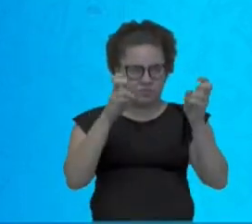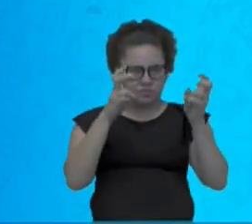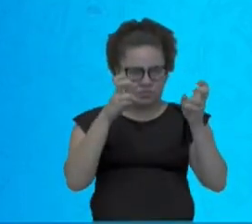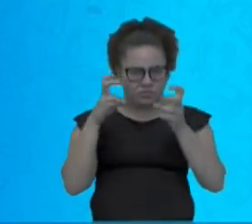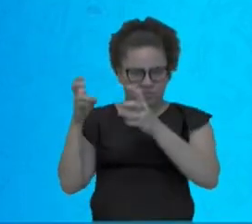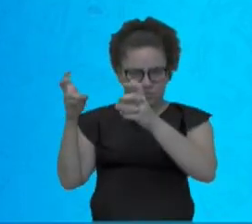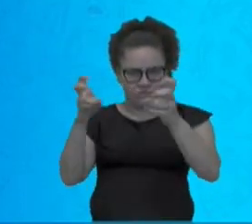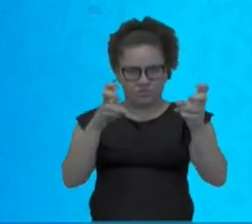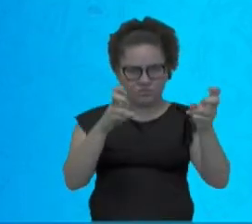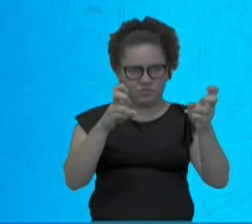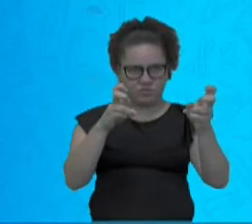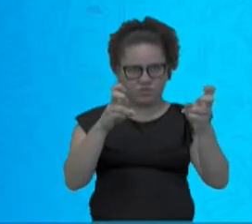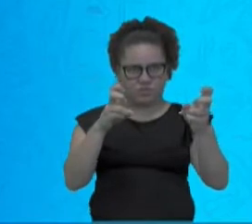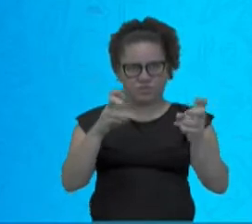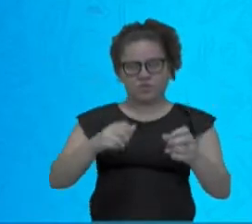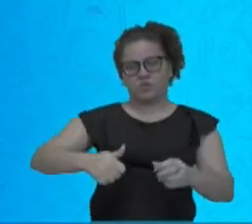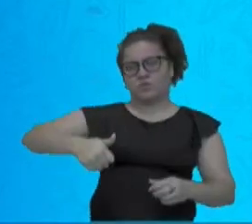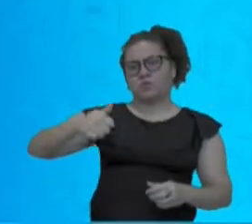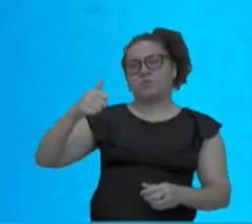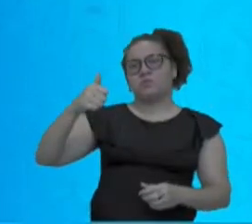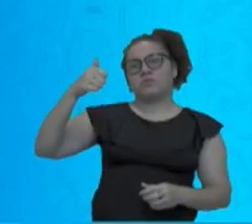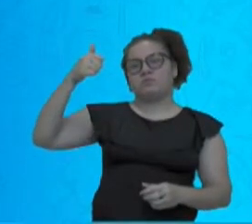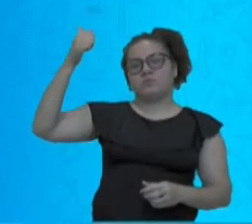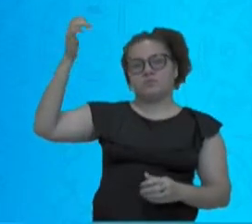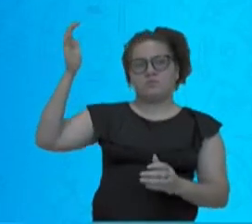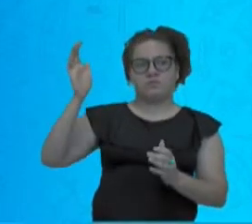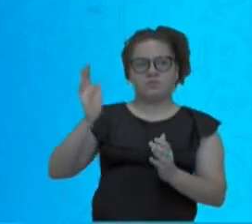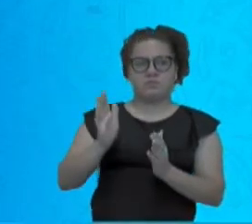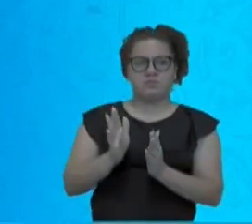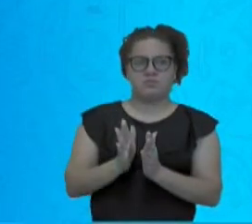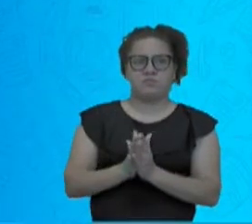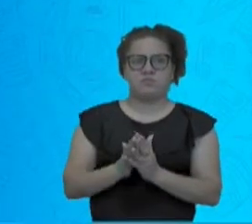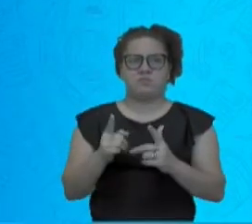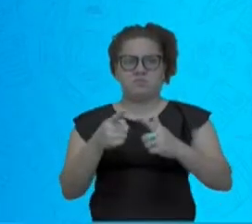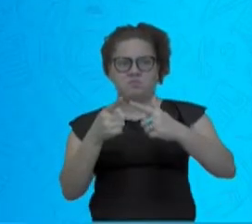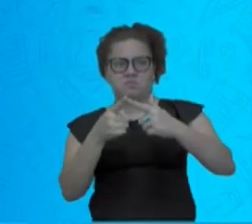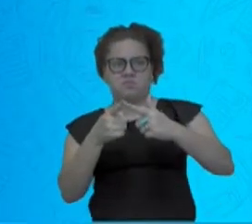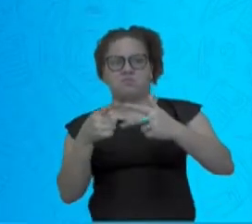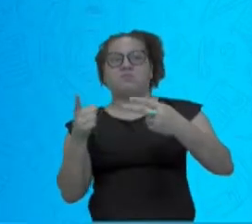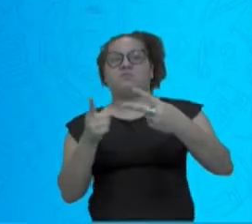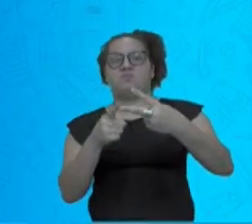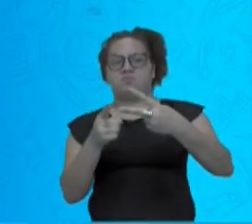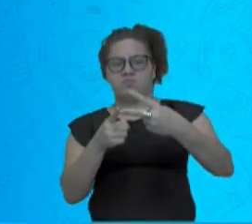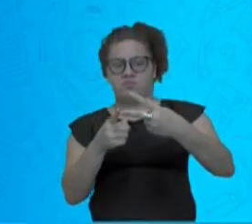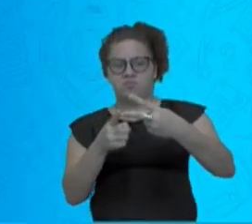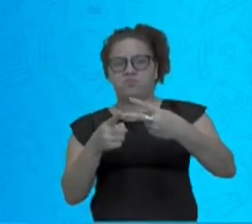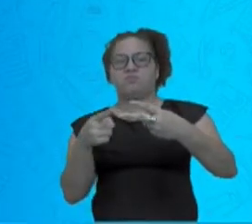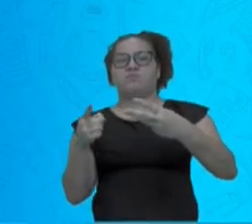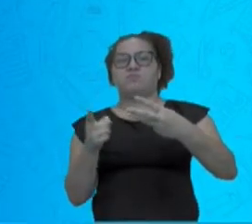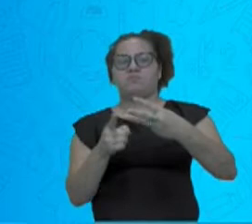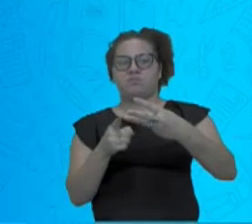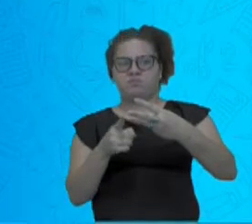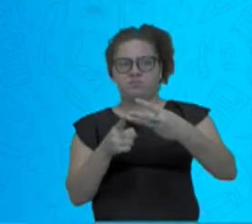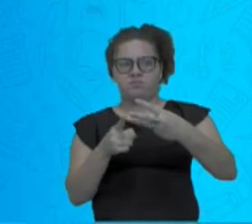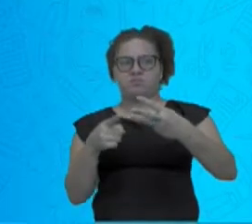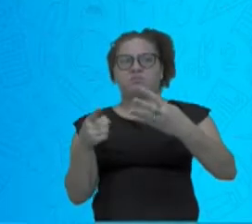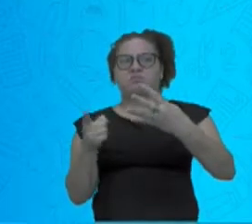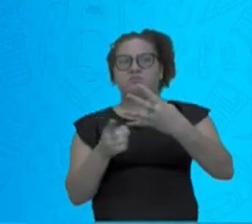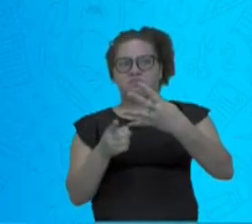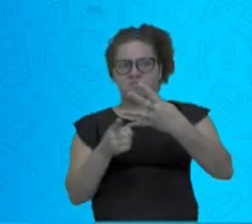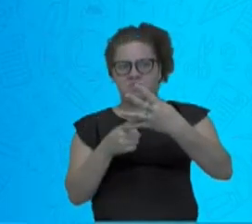nossos principais climas: equatorial, tropical, tropical semiárido